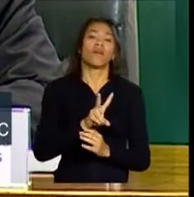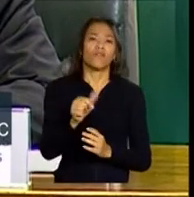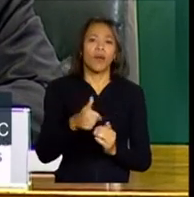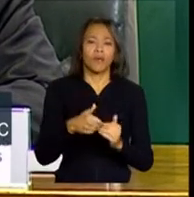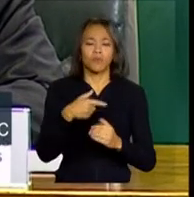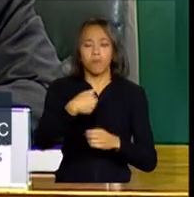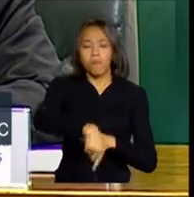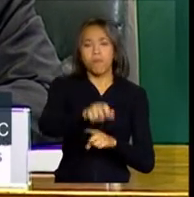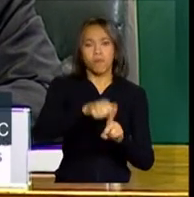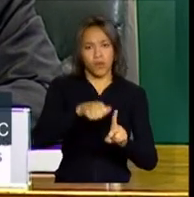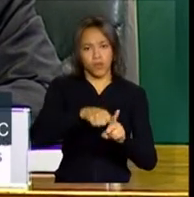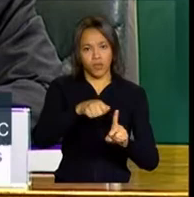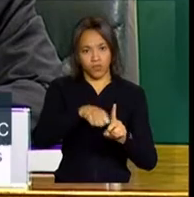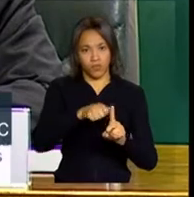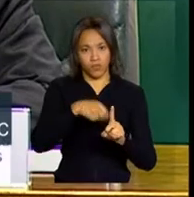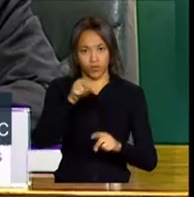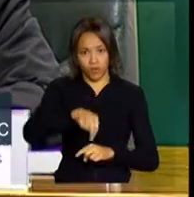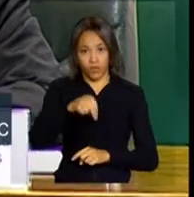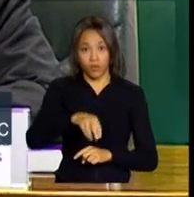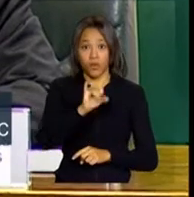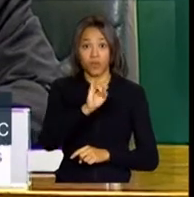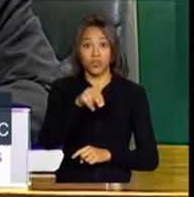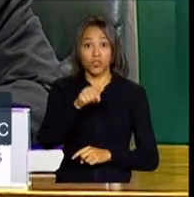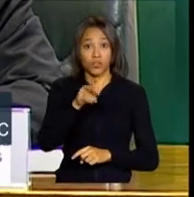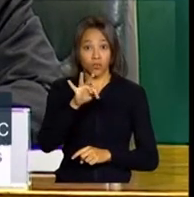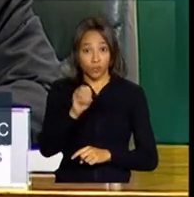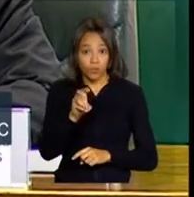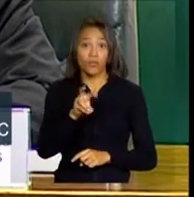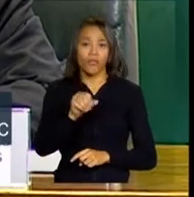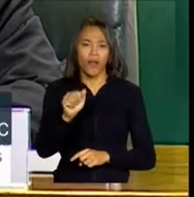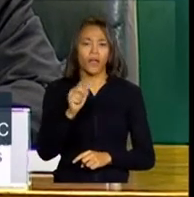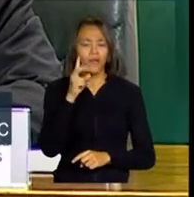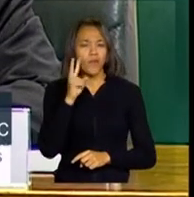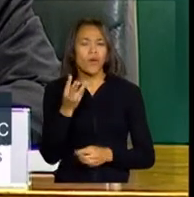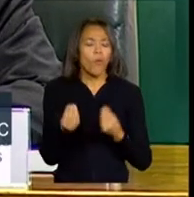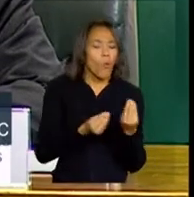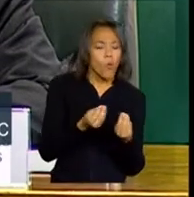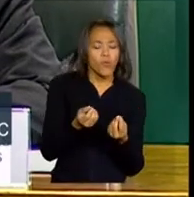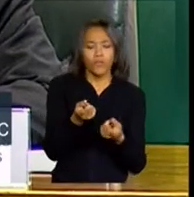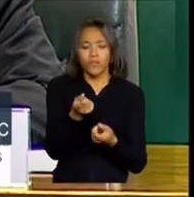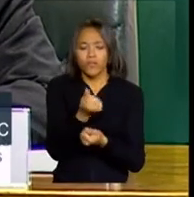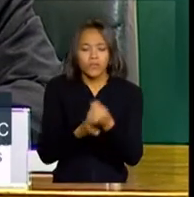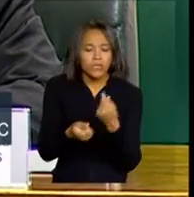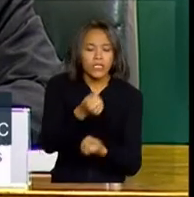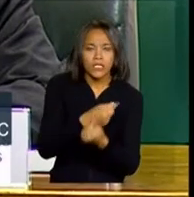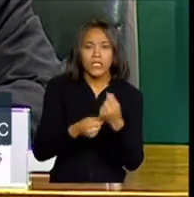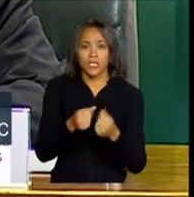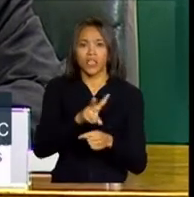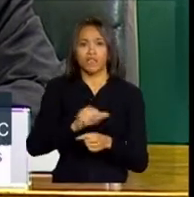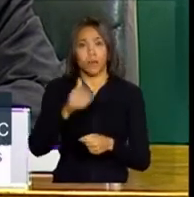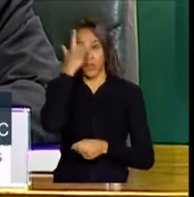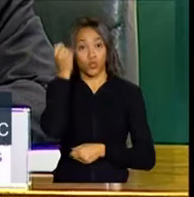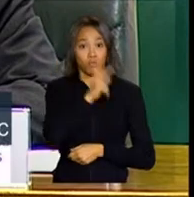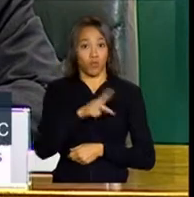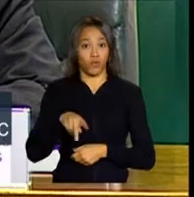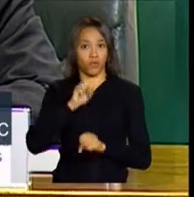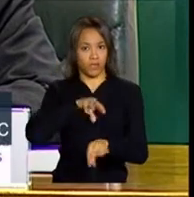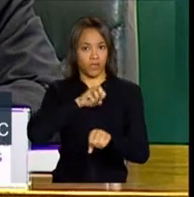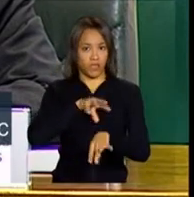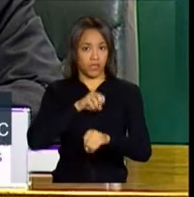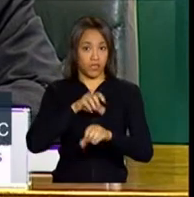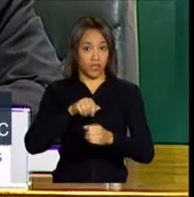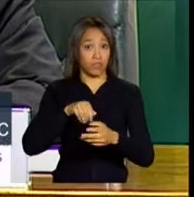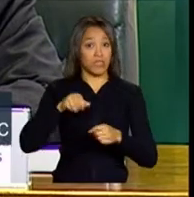já no próximo mês de novembro a curso de formação em temas financeiros inteiramente ministrado pelo especialistas brasileiros da área